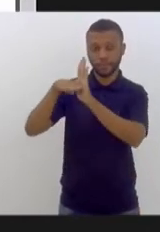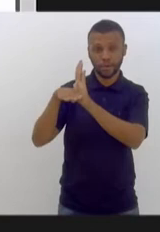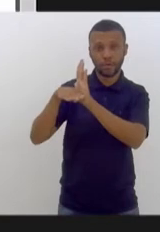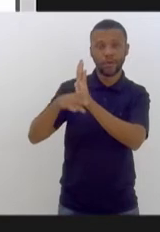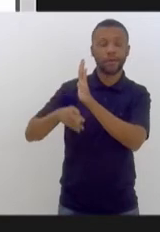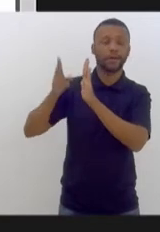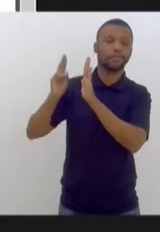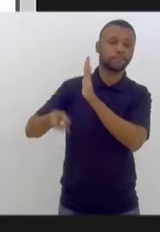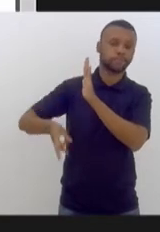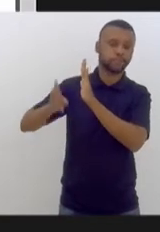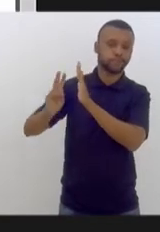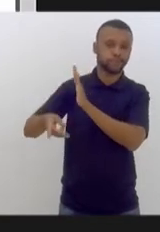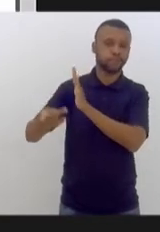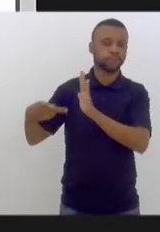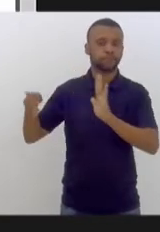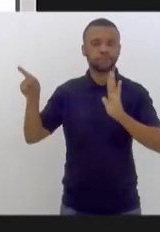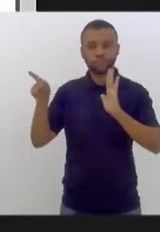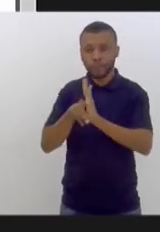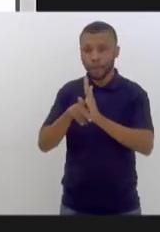a mesma